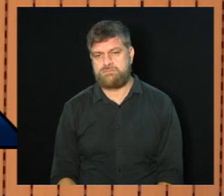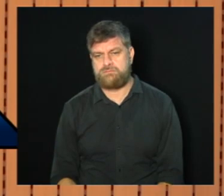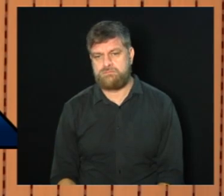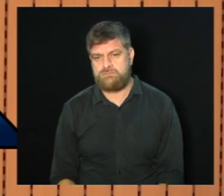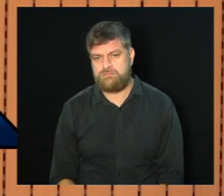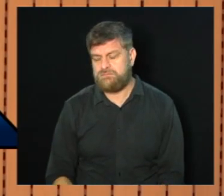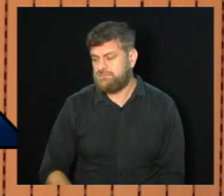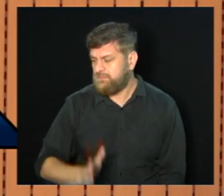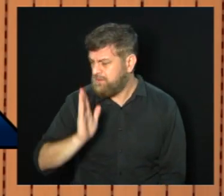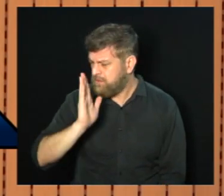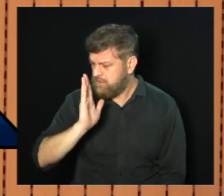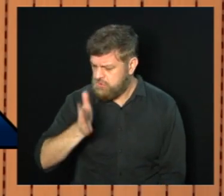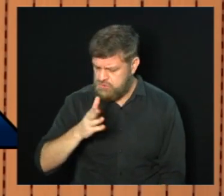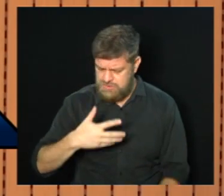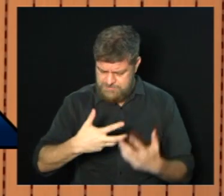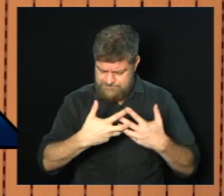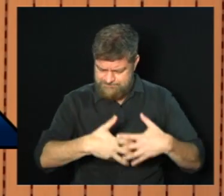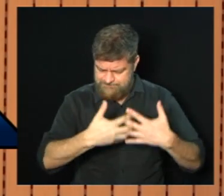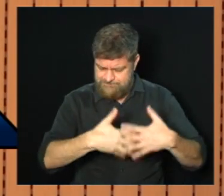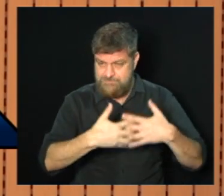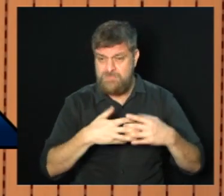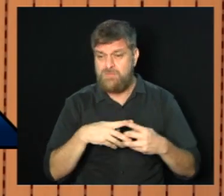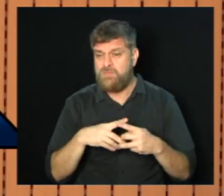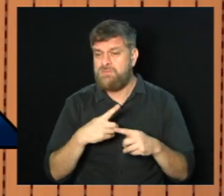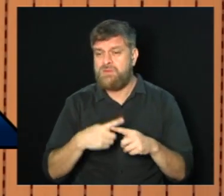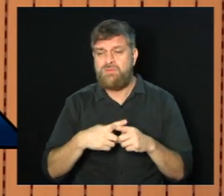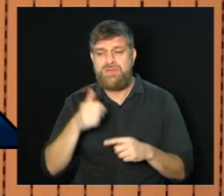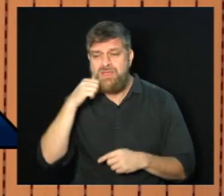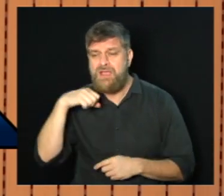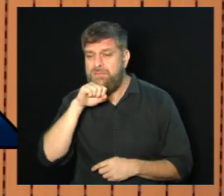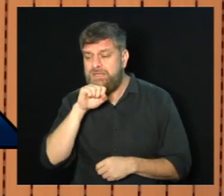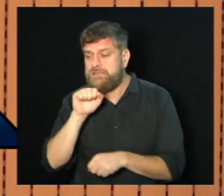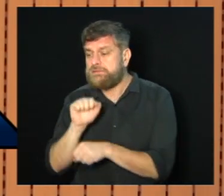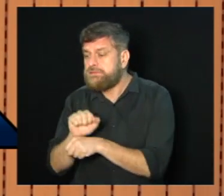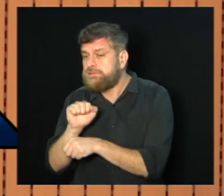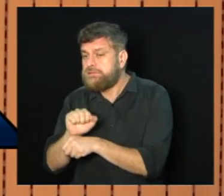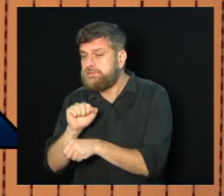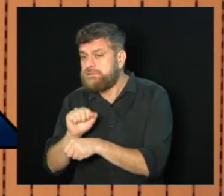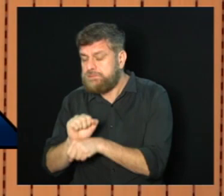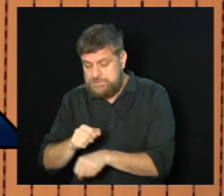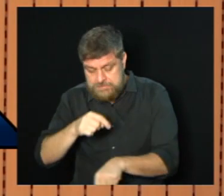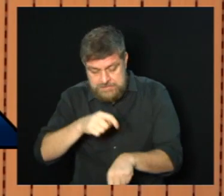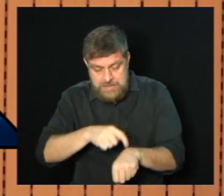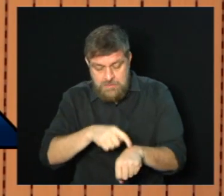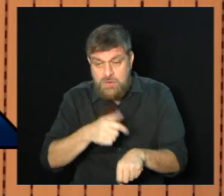Já deu certo. Porque muitas mães estão esperando por esse momento.